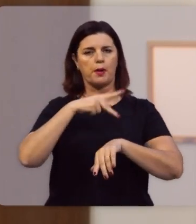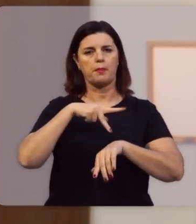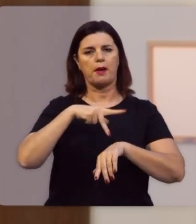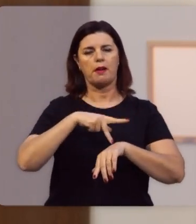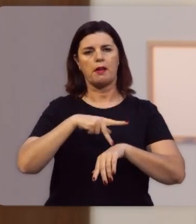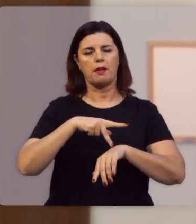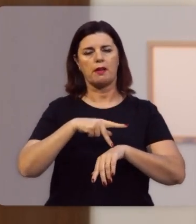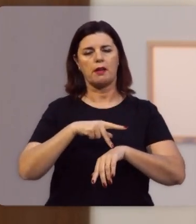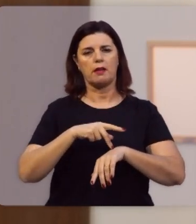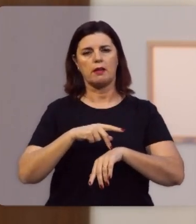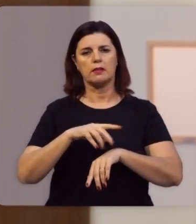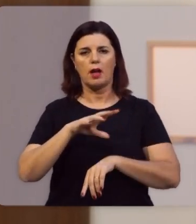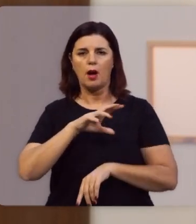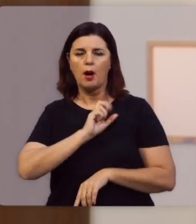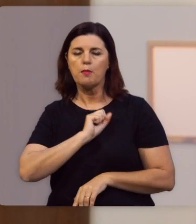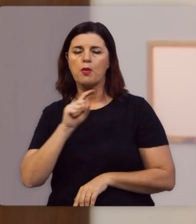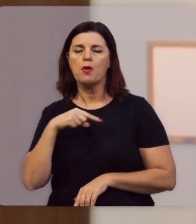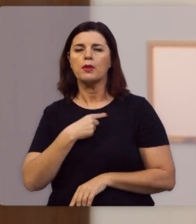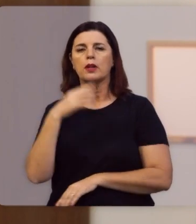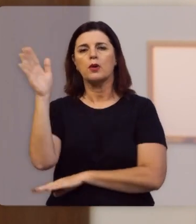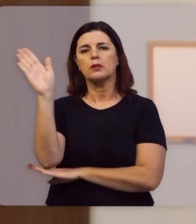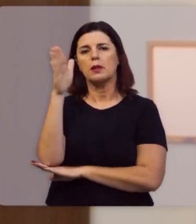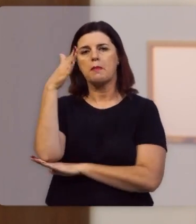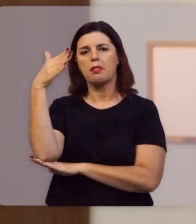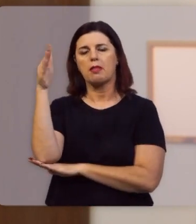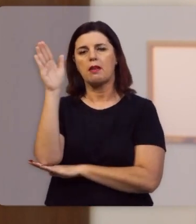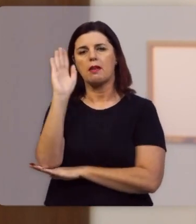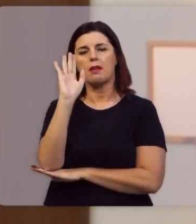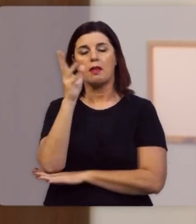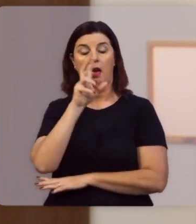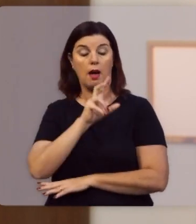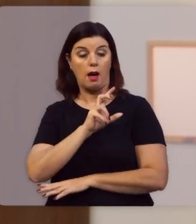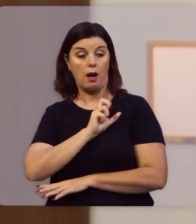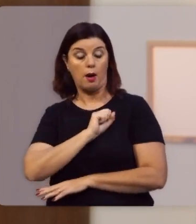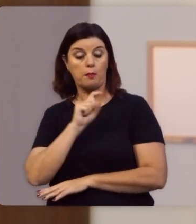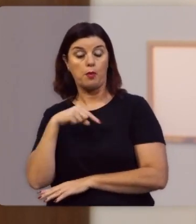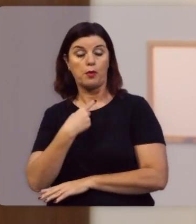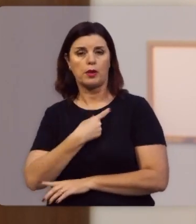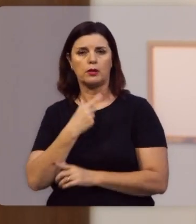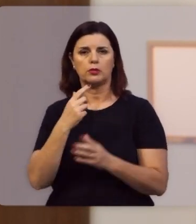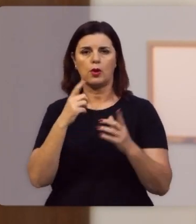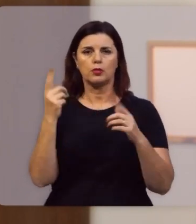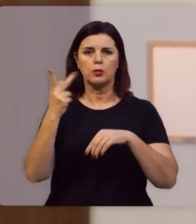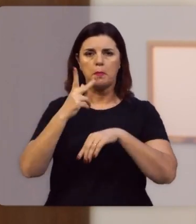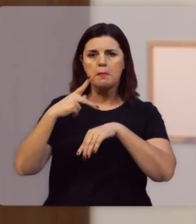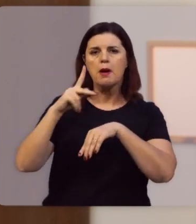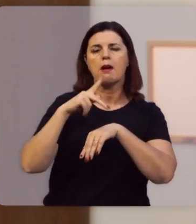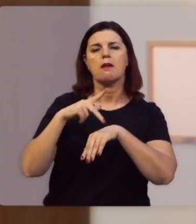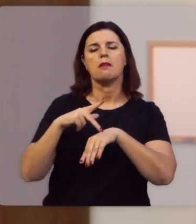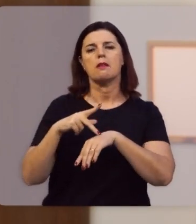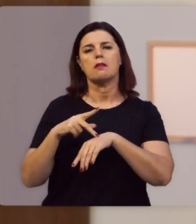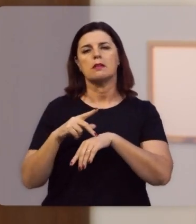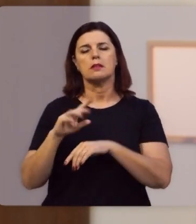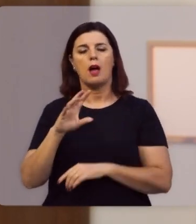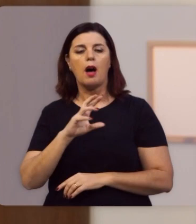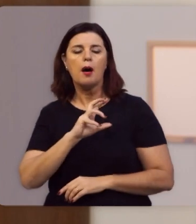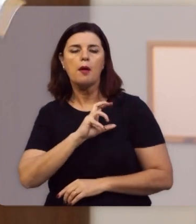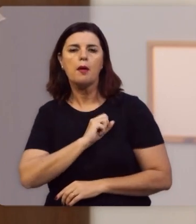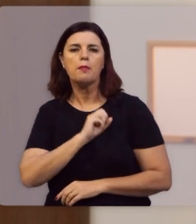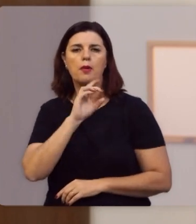de Amor à nossa bandeira de Amor ao nosso chão de amor